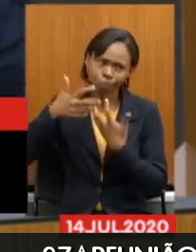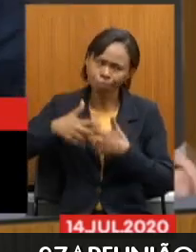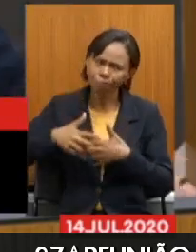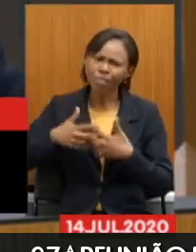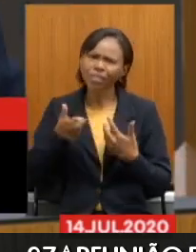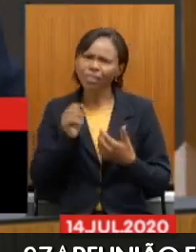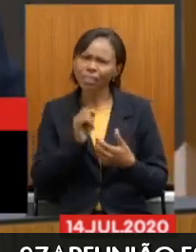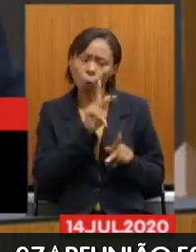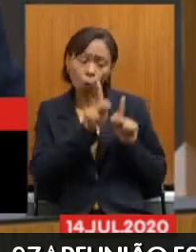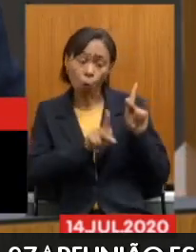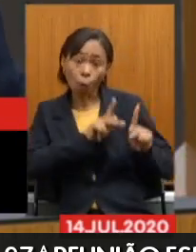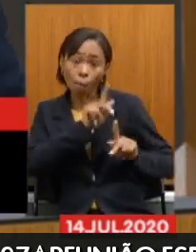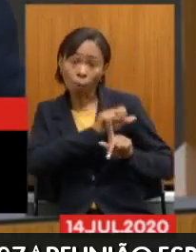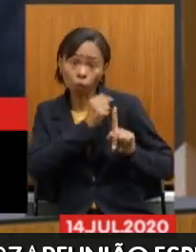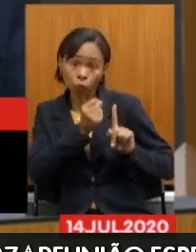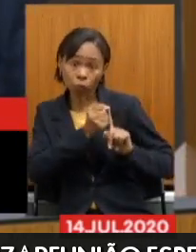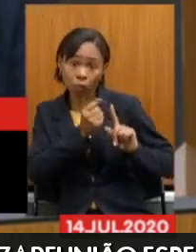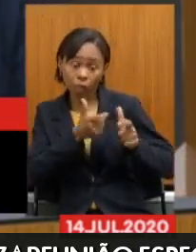a população,